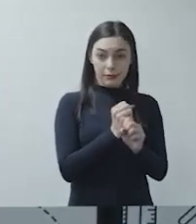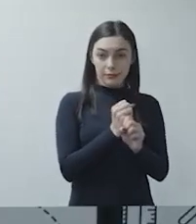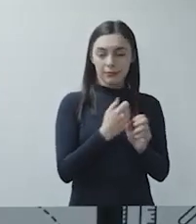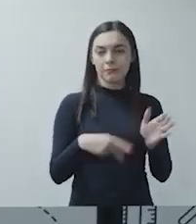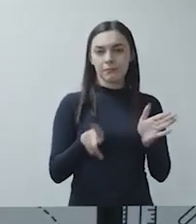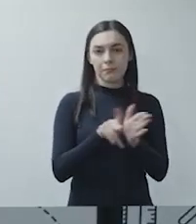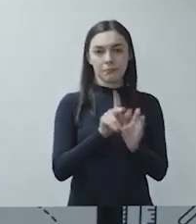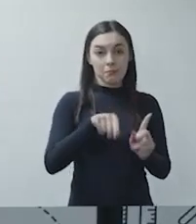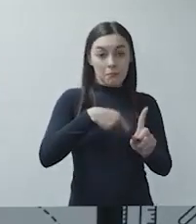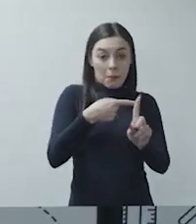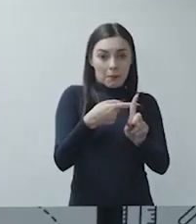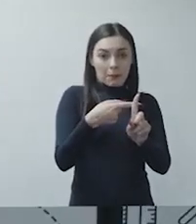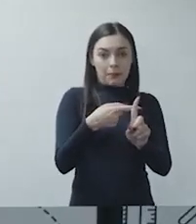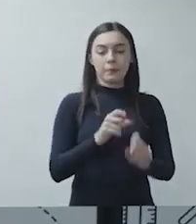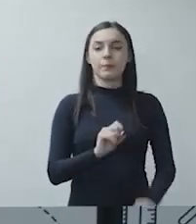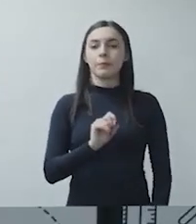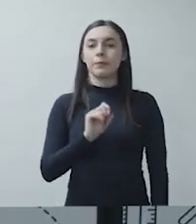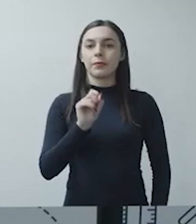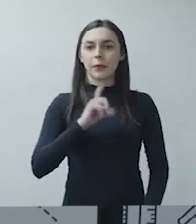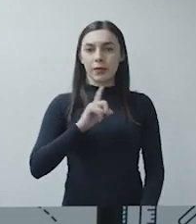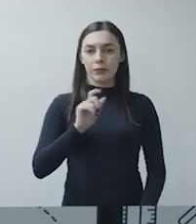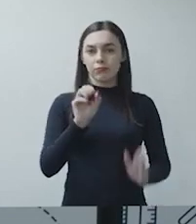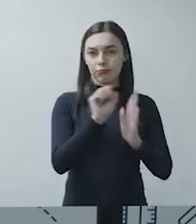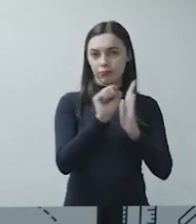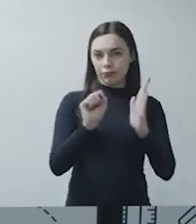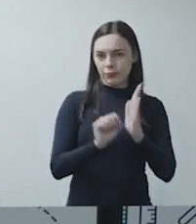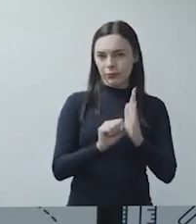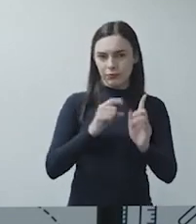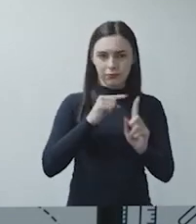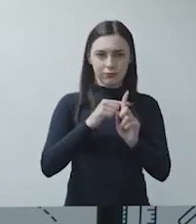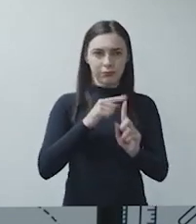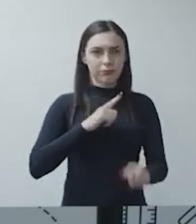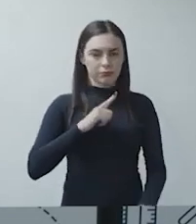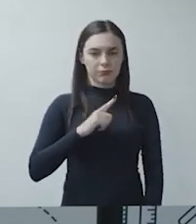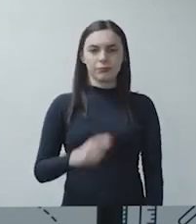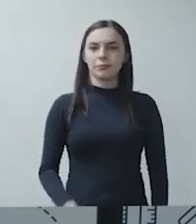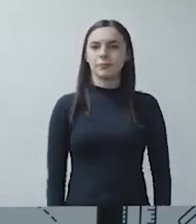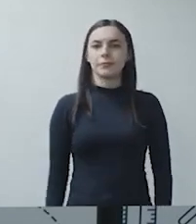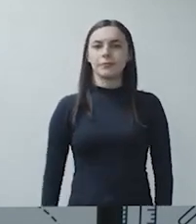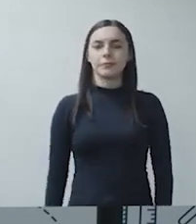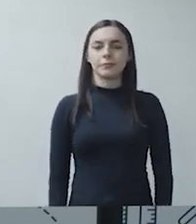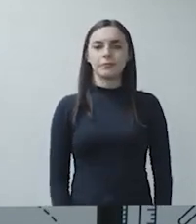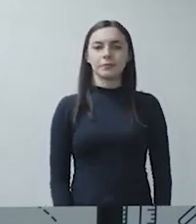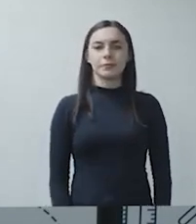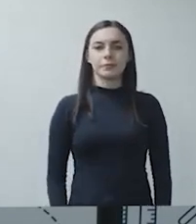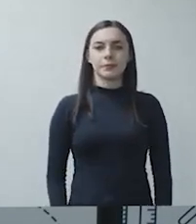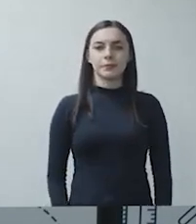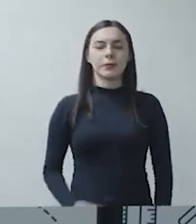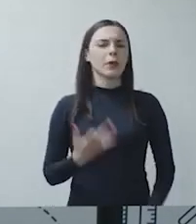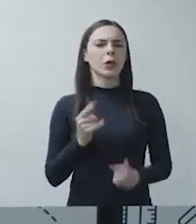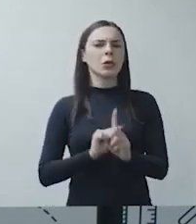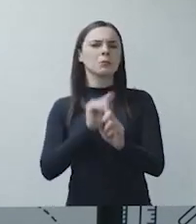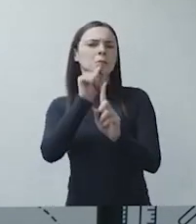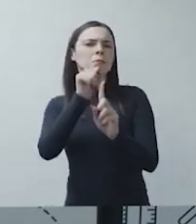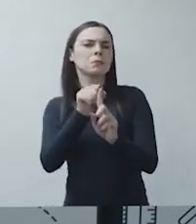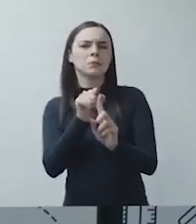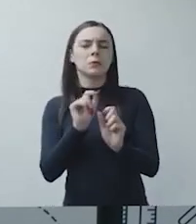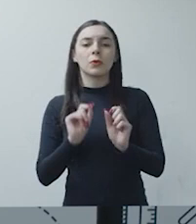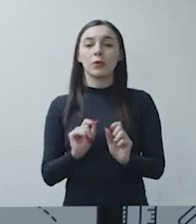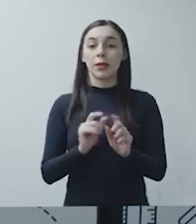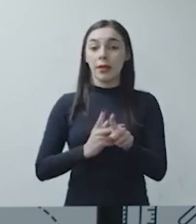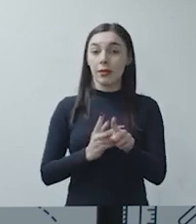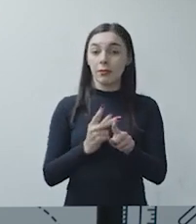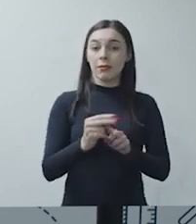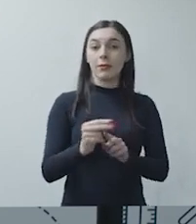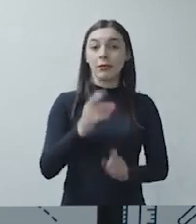conta de mais, com o símbolo da cruzinha lá, tá? Acerto no alvo. Ganha quem